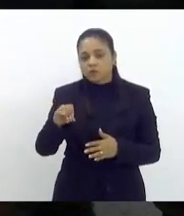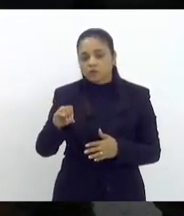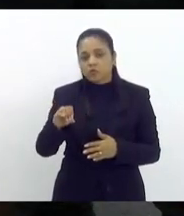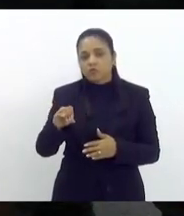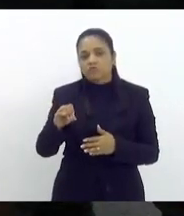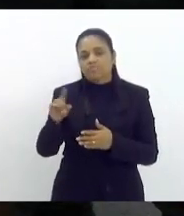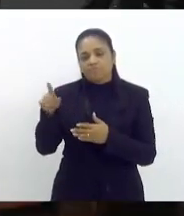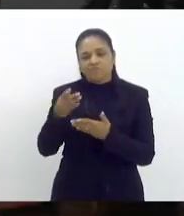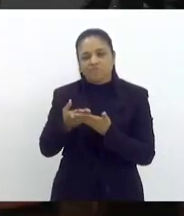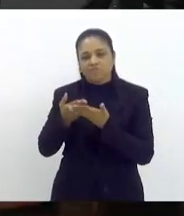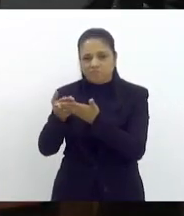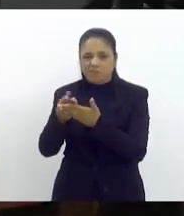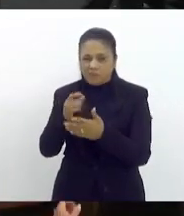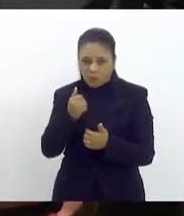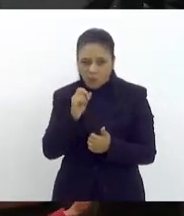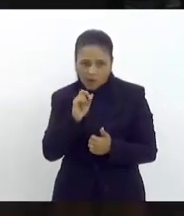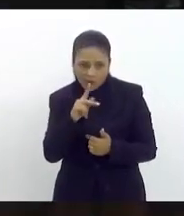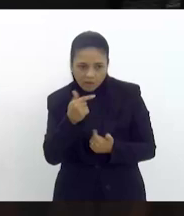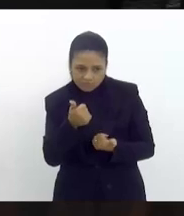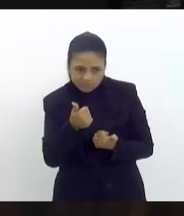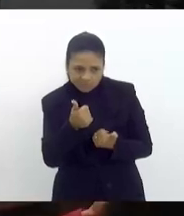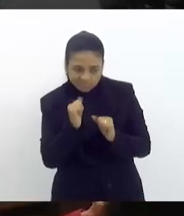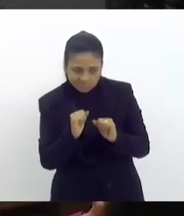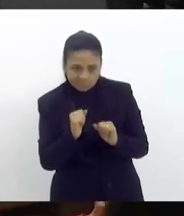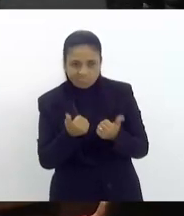encaminhamento sem problema com vontade